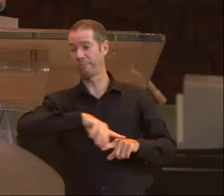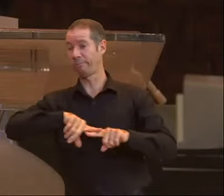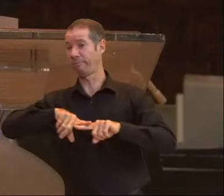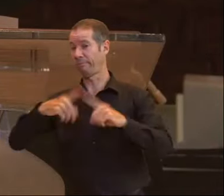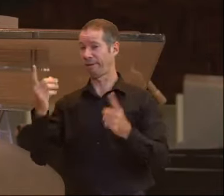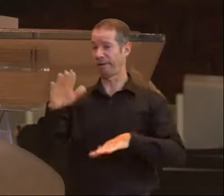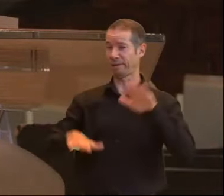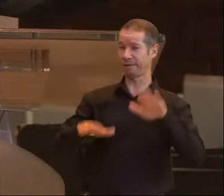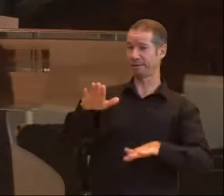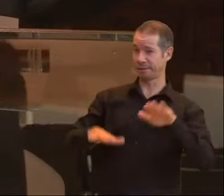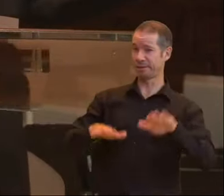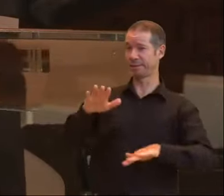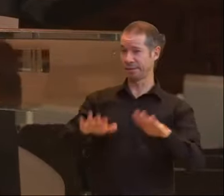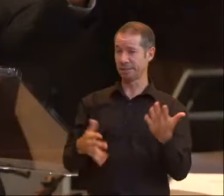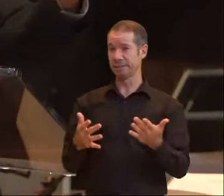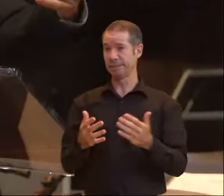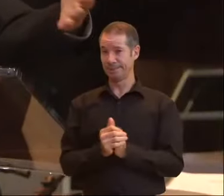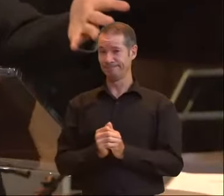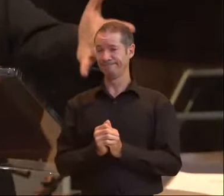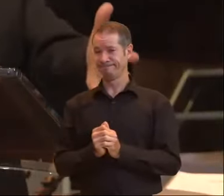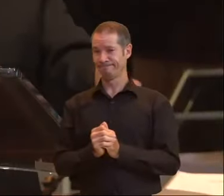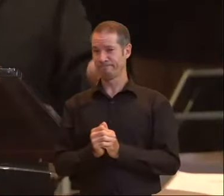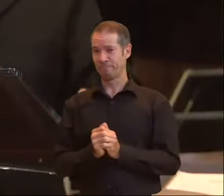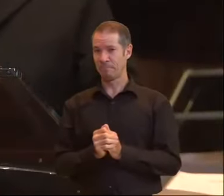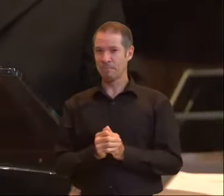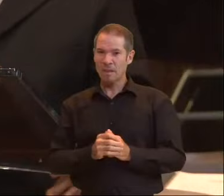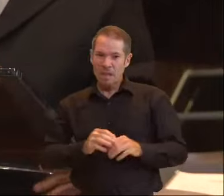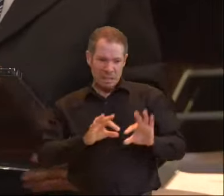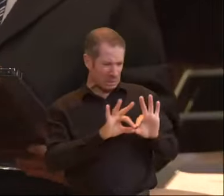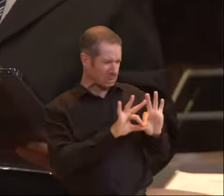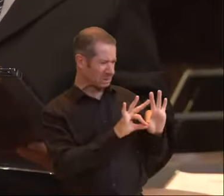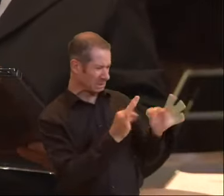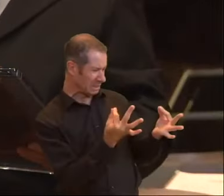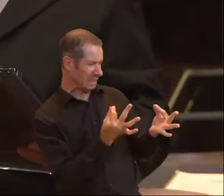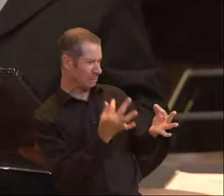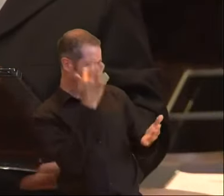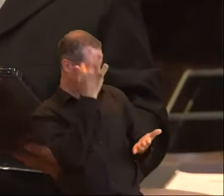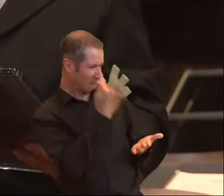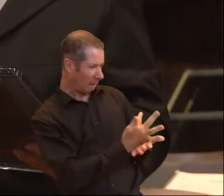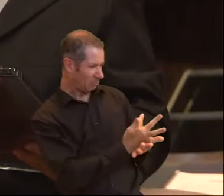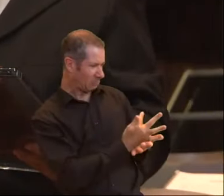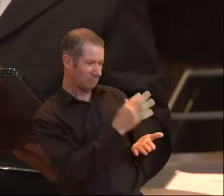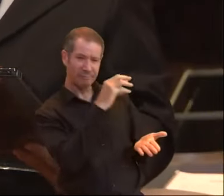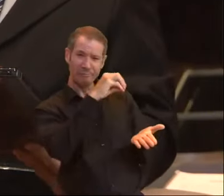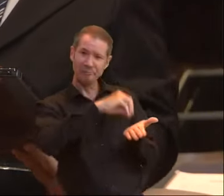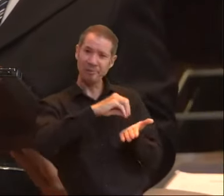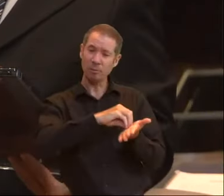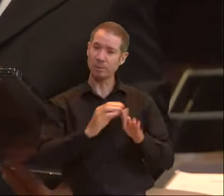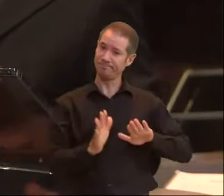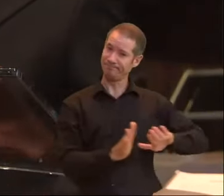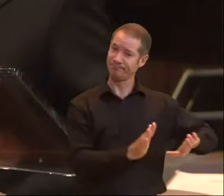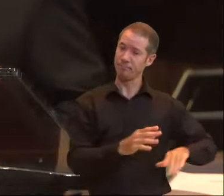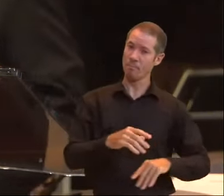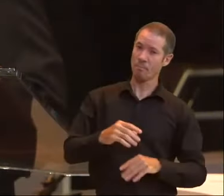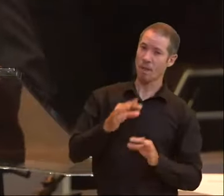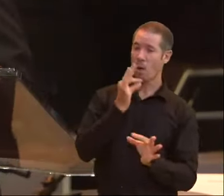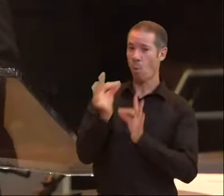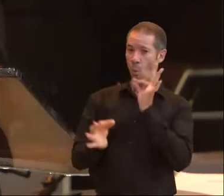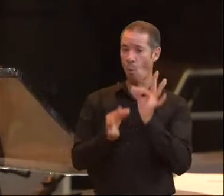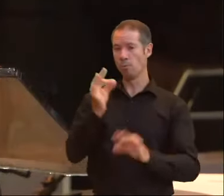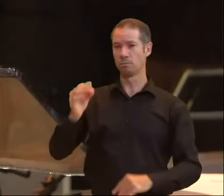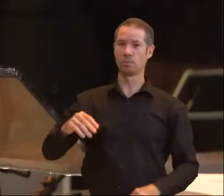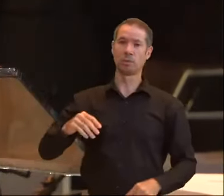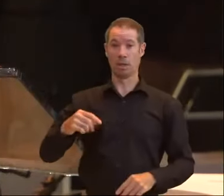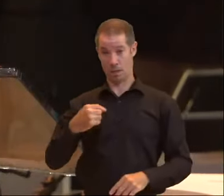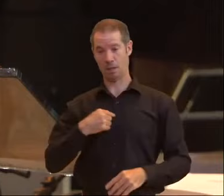Nós às vezes negamos por tão pouco. Eu já contei aqui uma vez que eu,